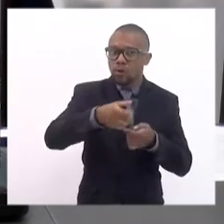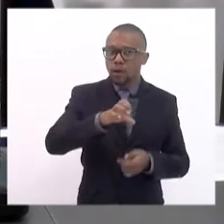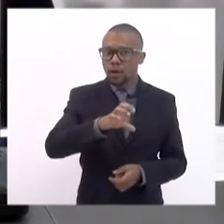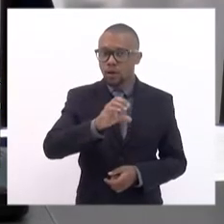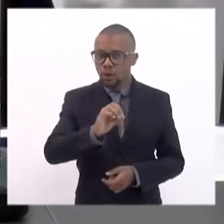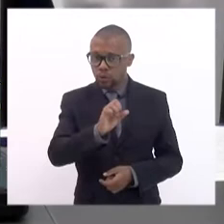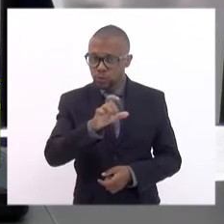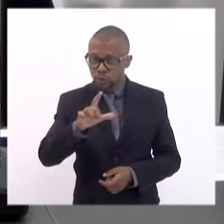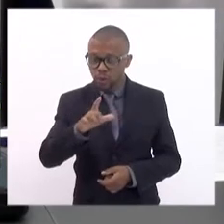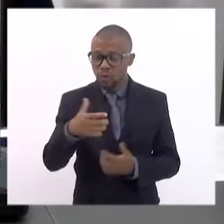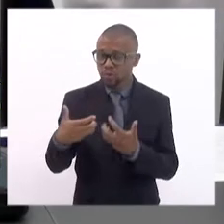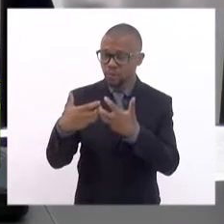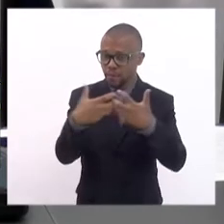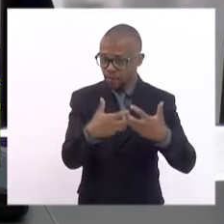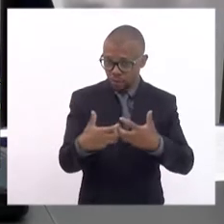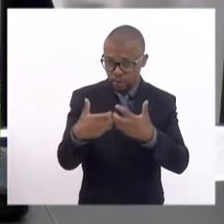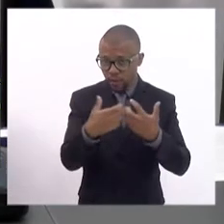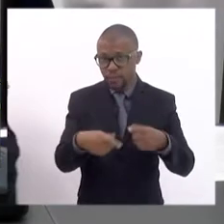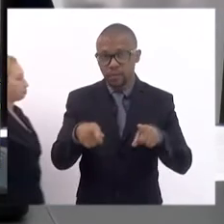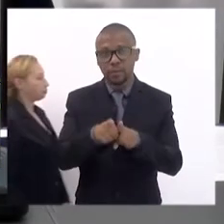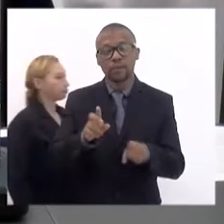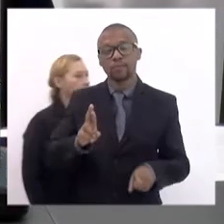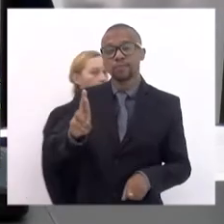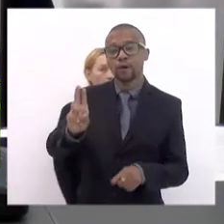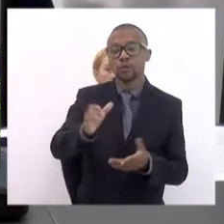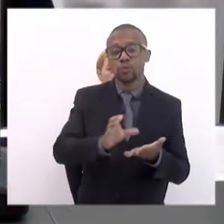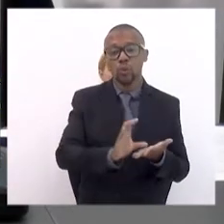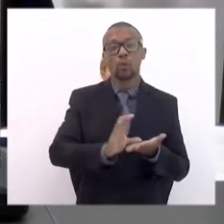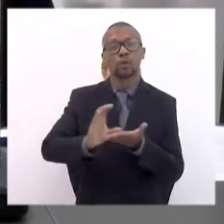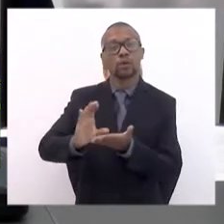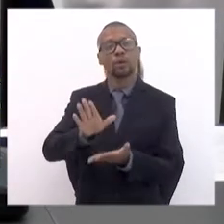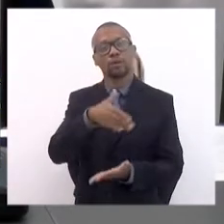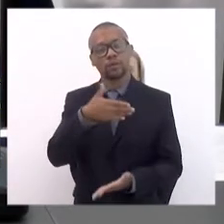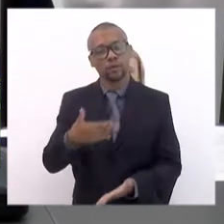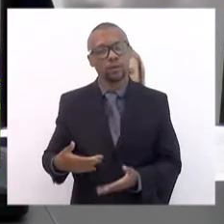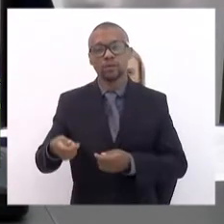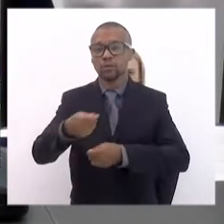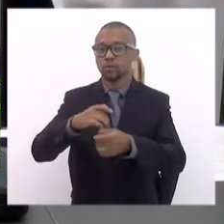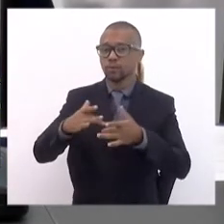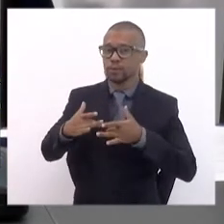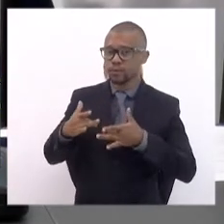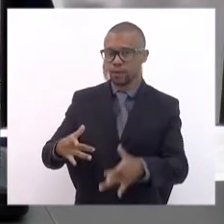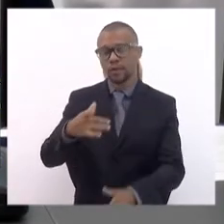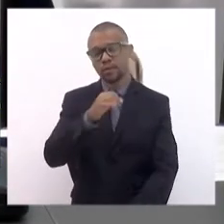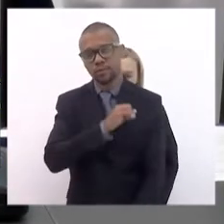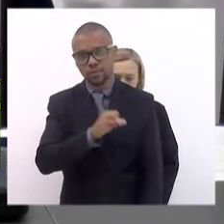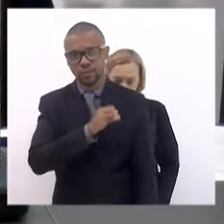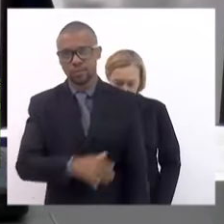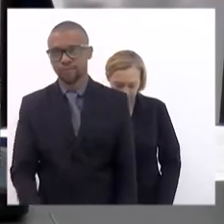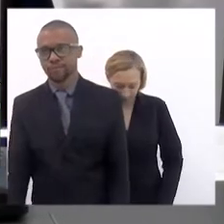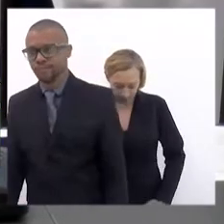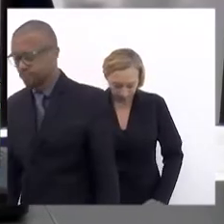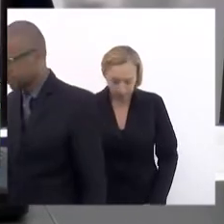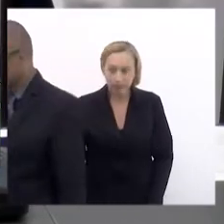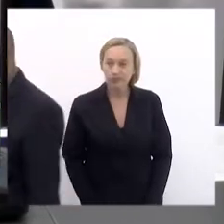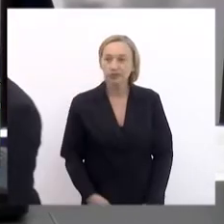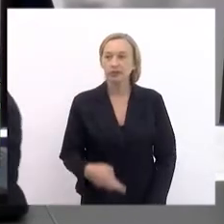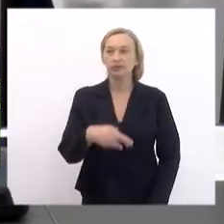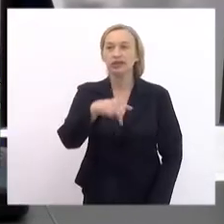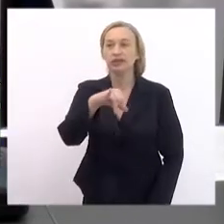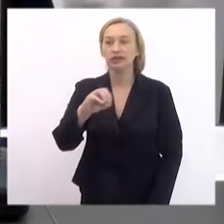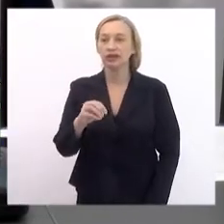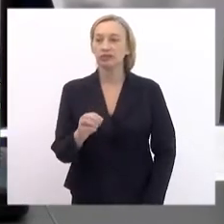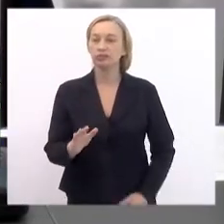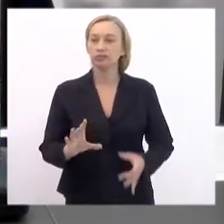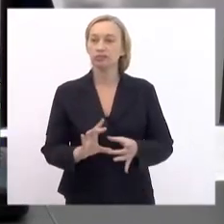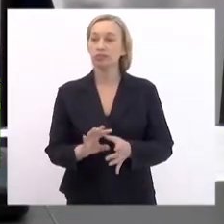também como membro do Conselho Estadual de Economia Solidária do Rio de Janeiro. Então, Marcelo, eu passo a palavra